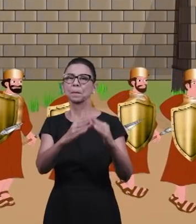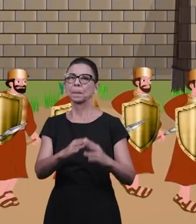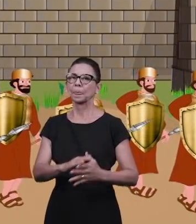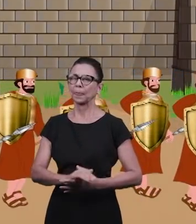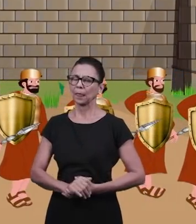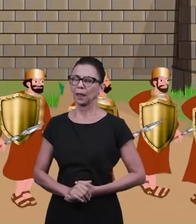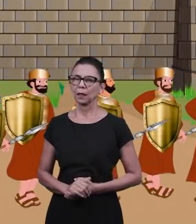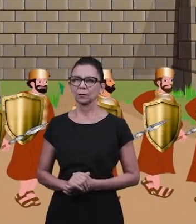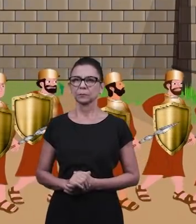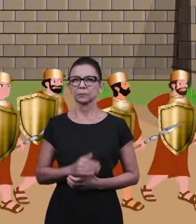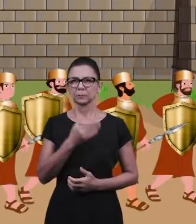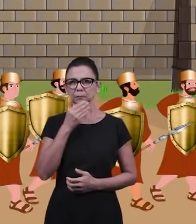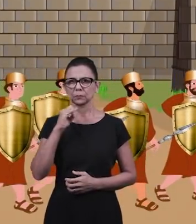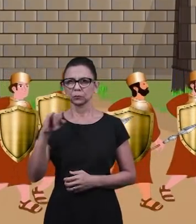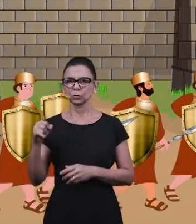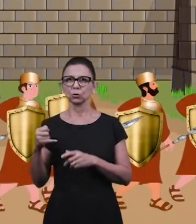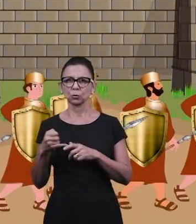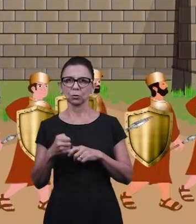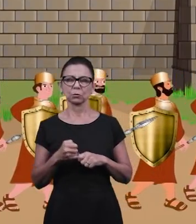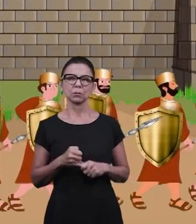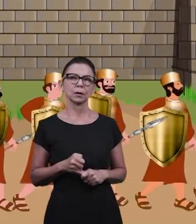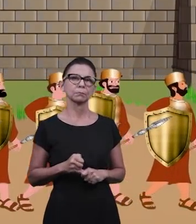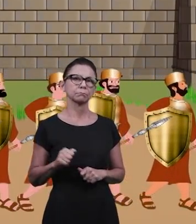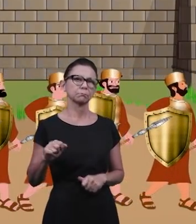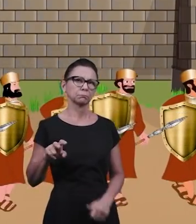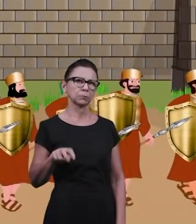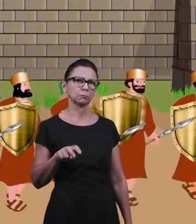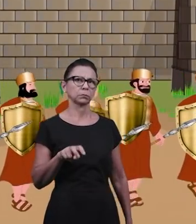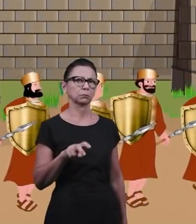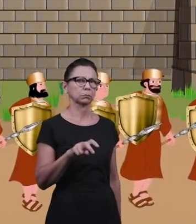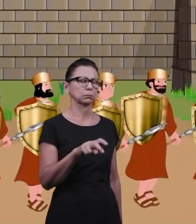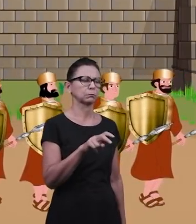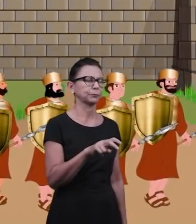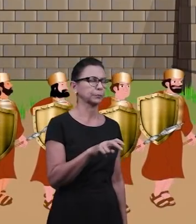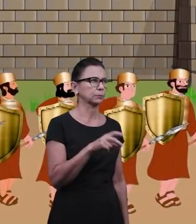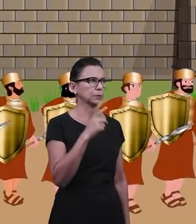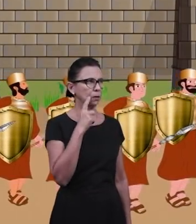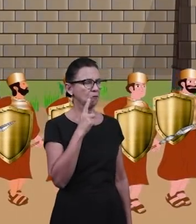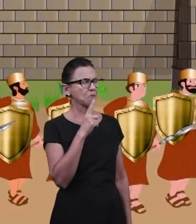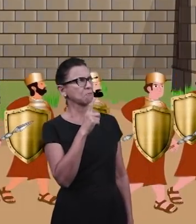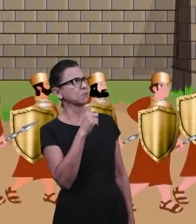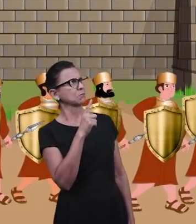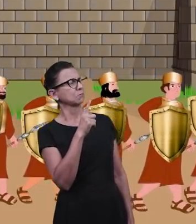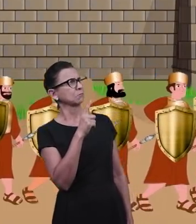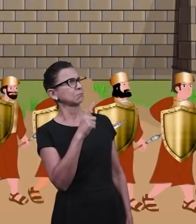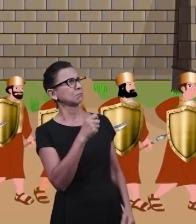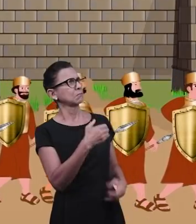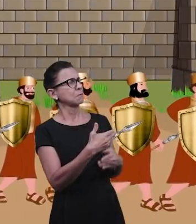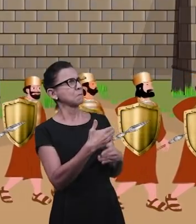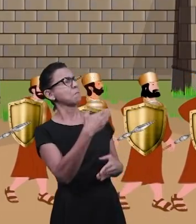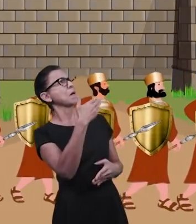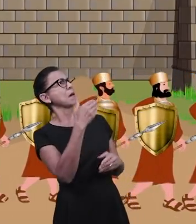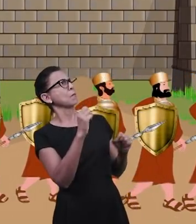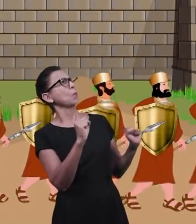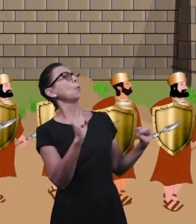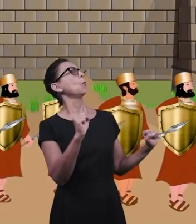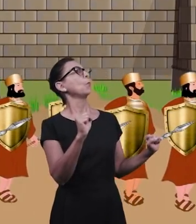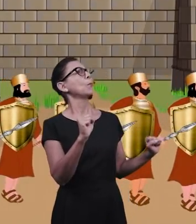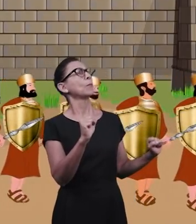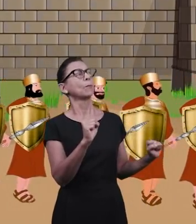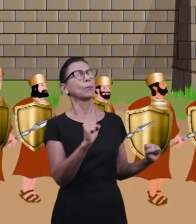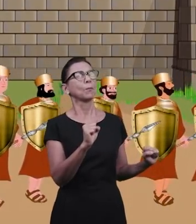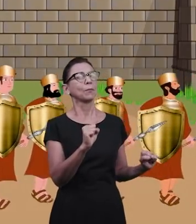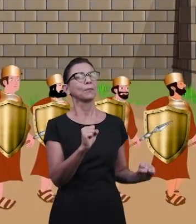aquela cidade e, por orientação do Senhor, ele foi vitorioso. O Senhor disse a Josué que ele